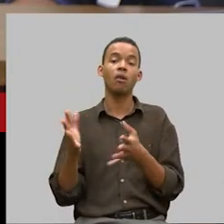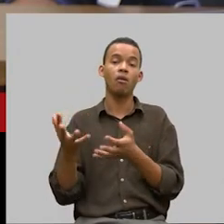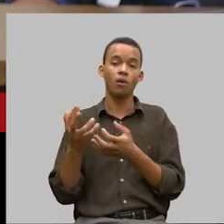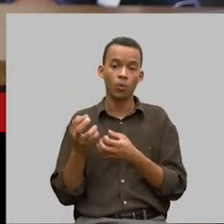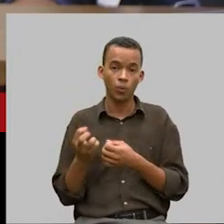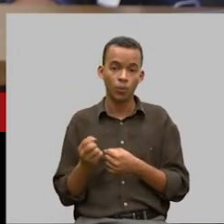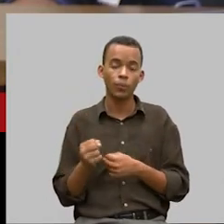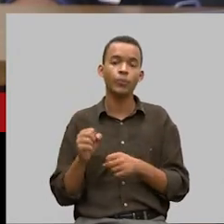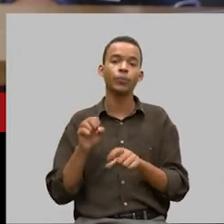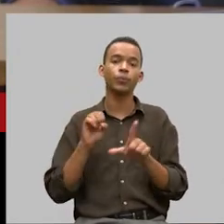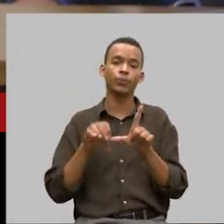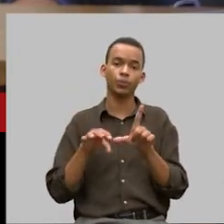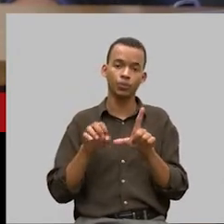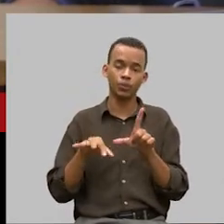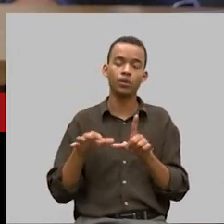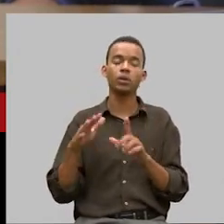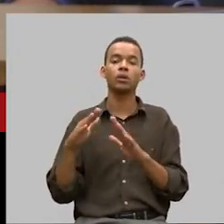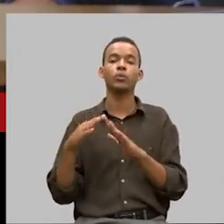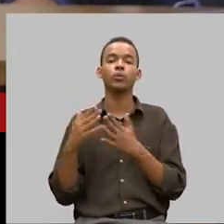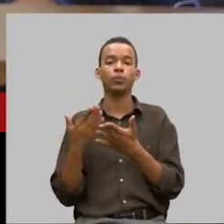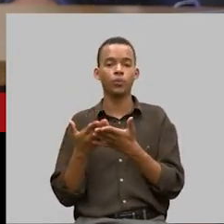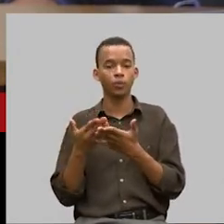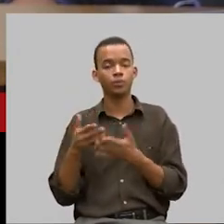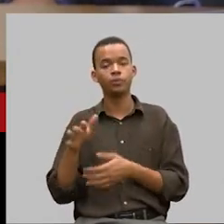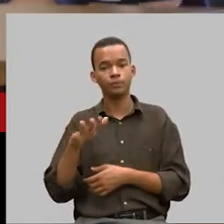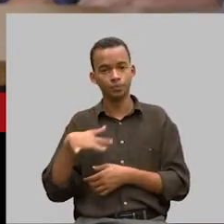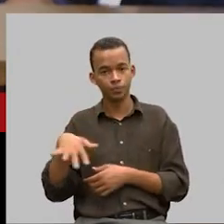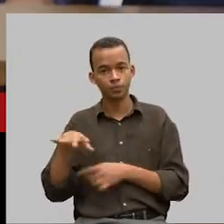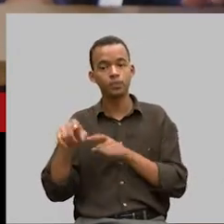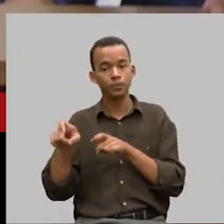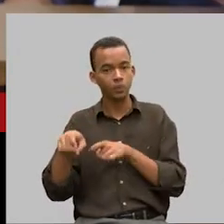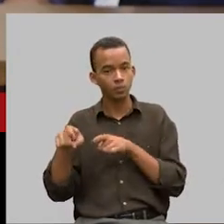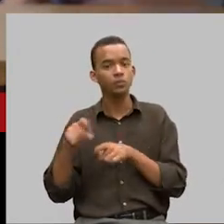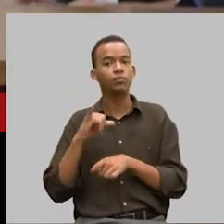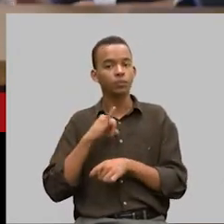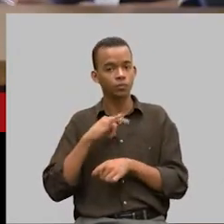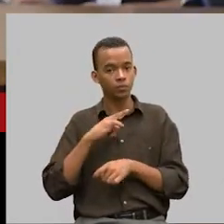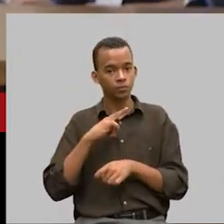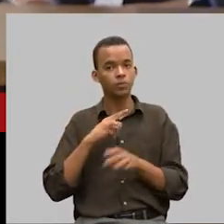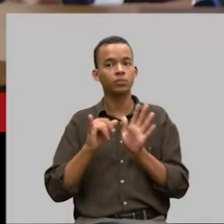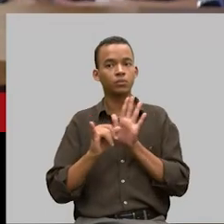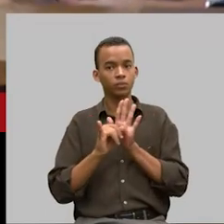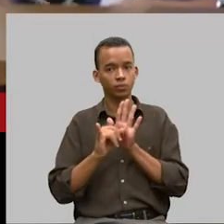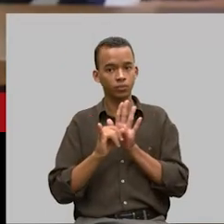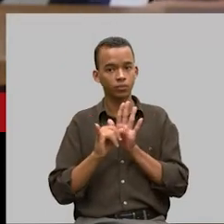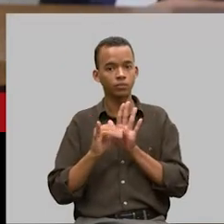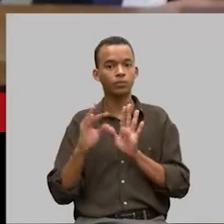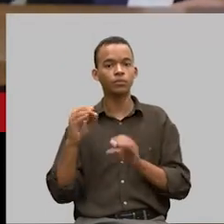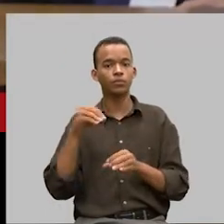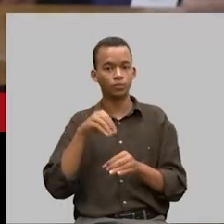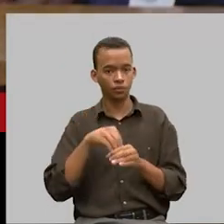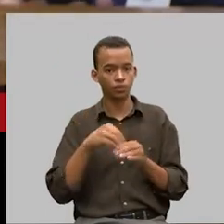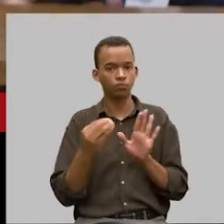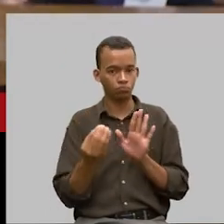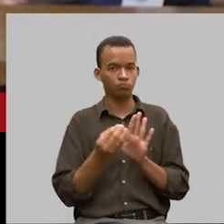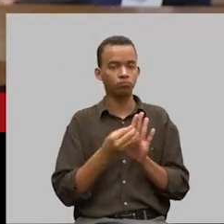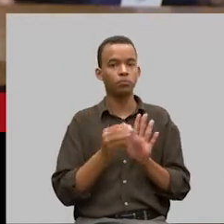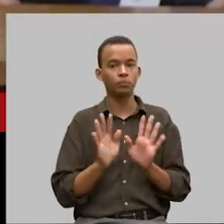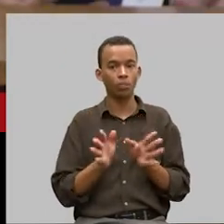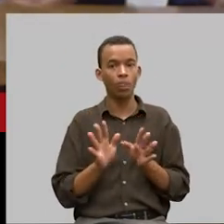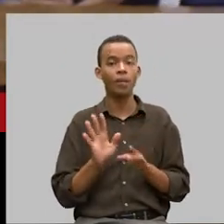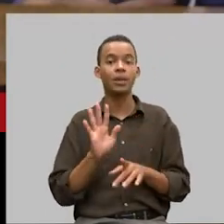licenciatura Educação do Campo né inclusive tava no edital mas depois o que que aconteceu ele não ele mudou o